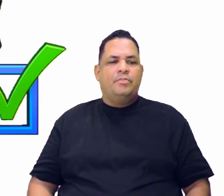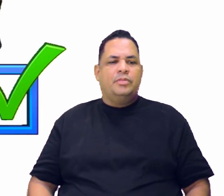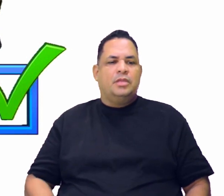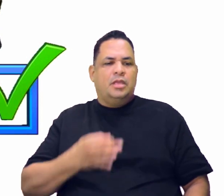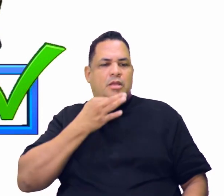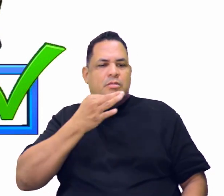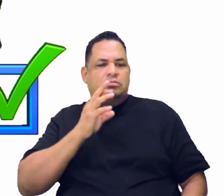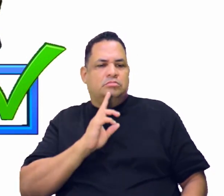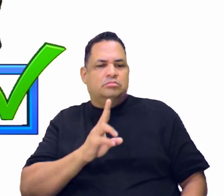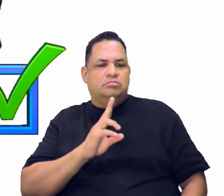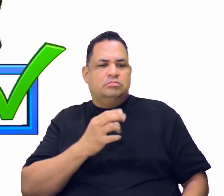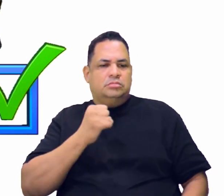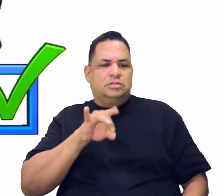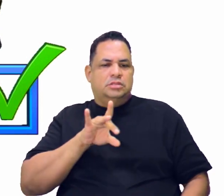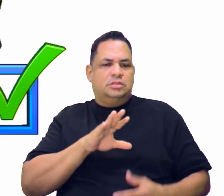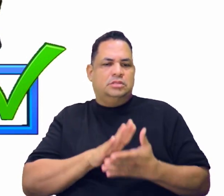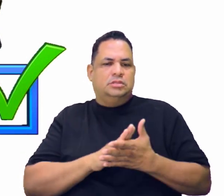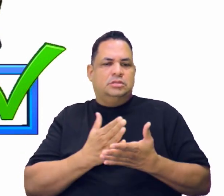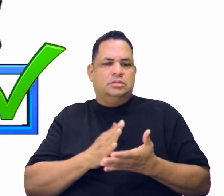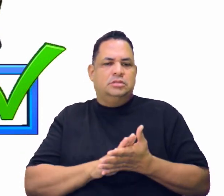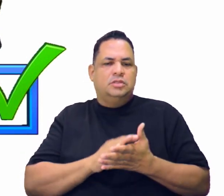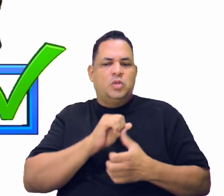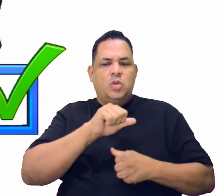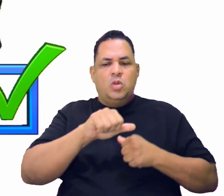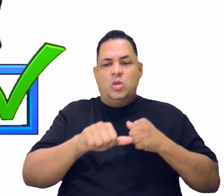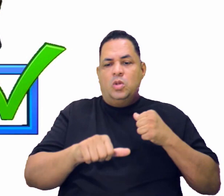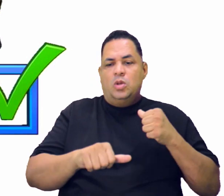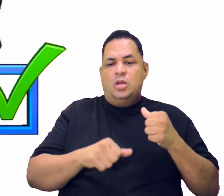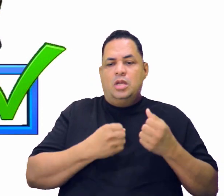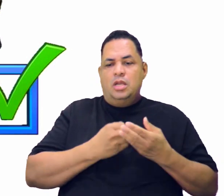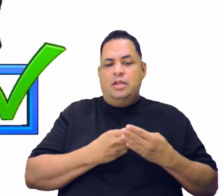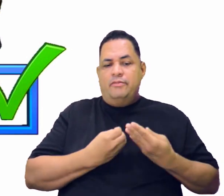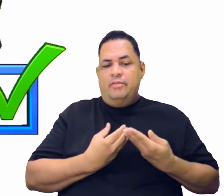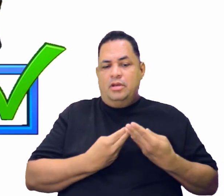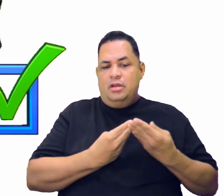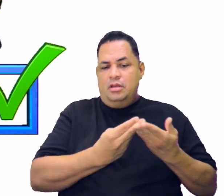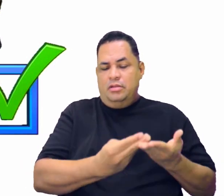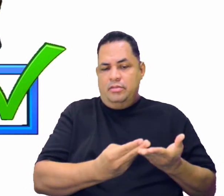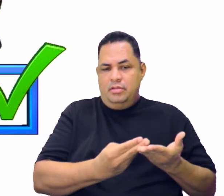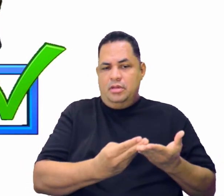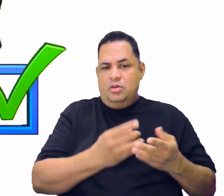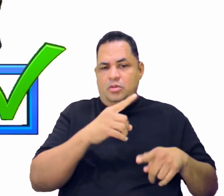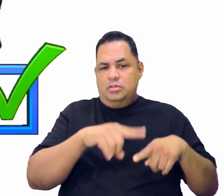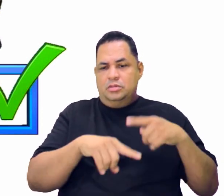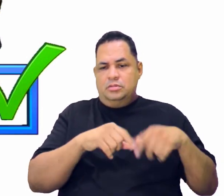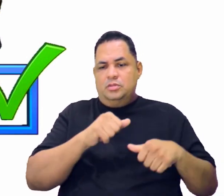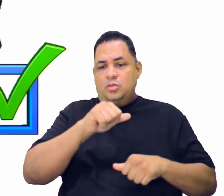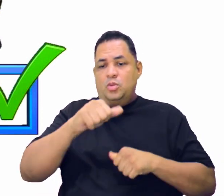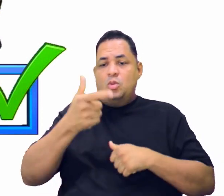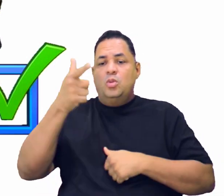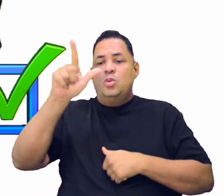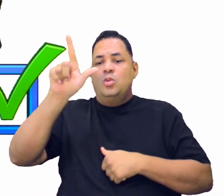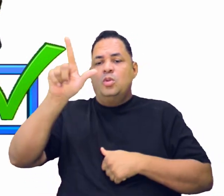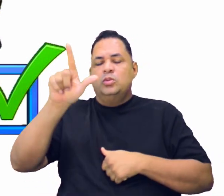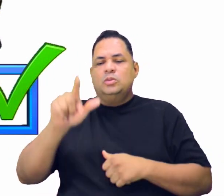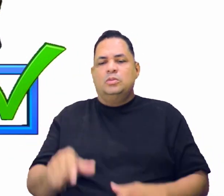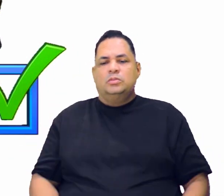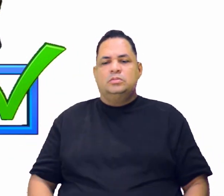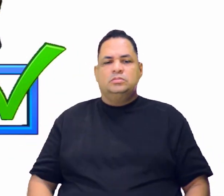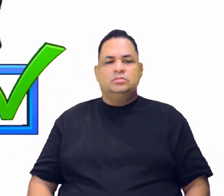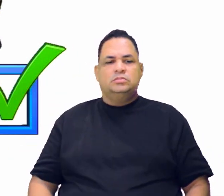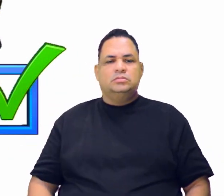Argumentem sempre, senão levarão gato por lebre. Argumentem sempre, do